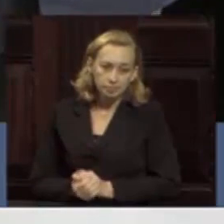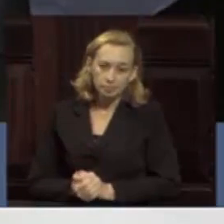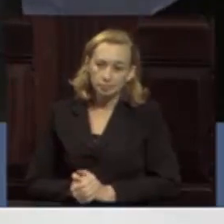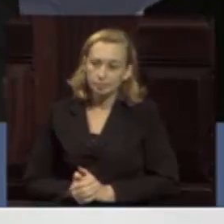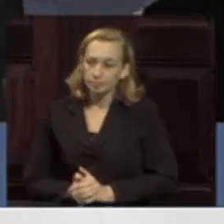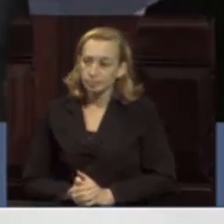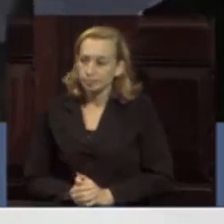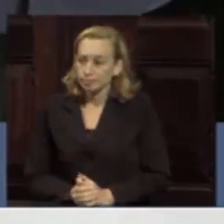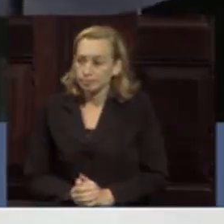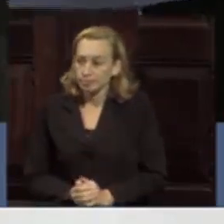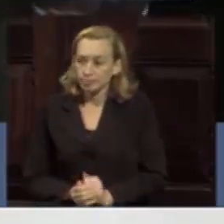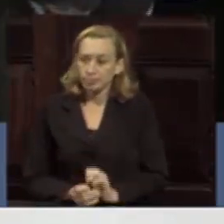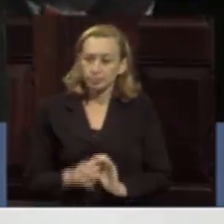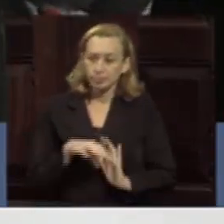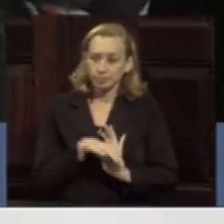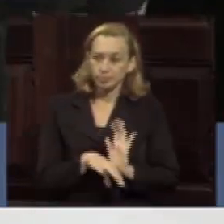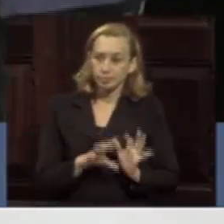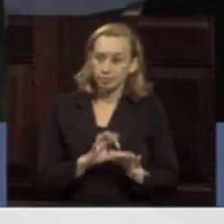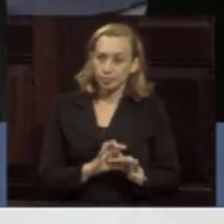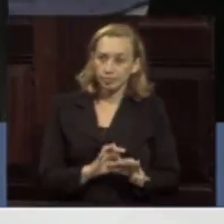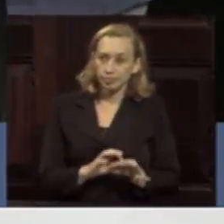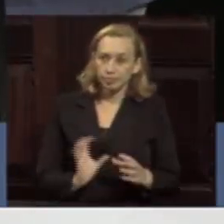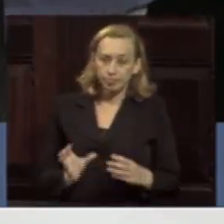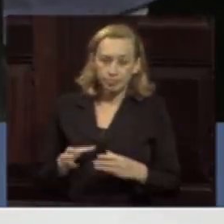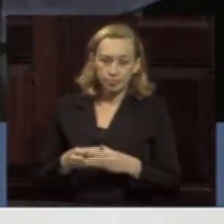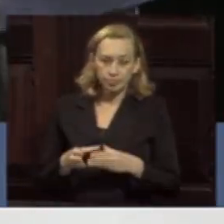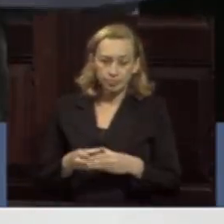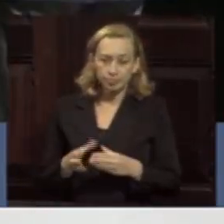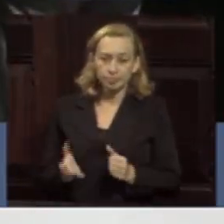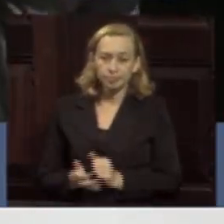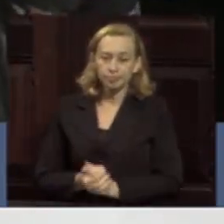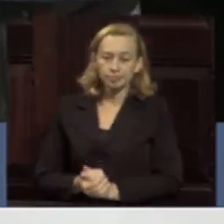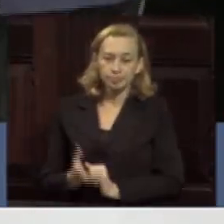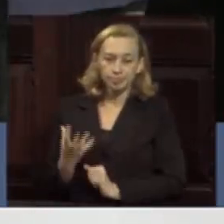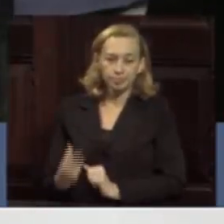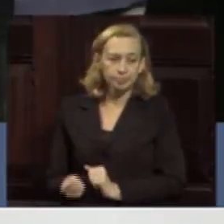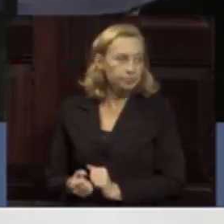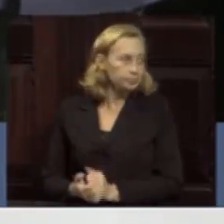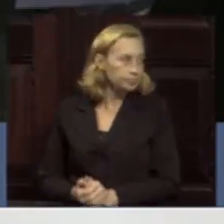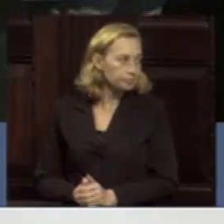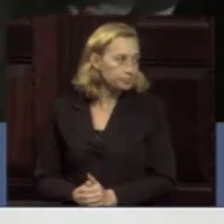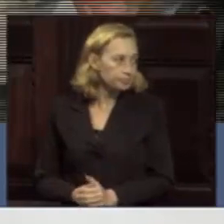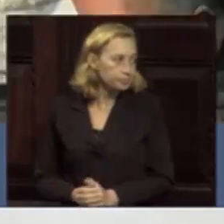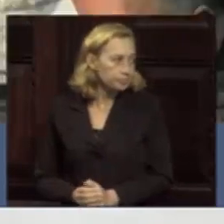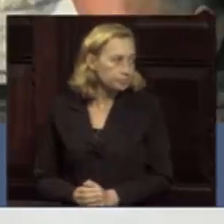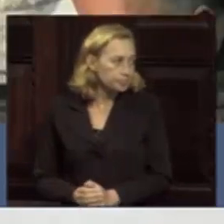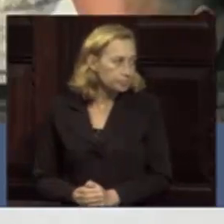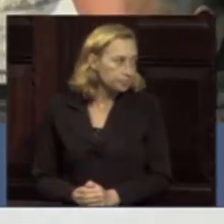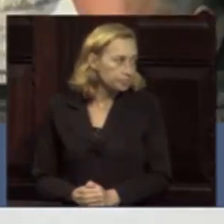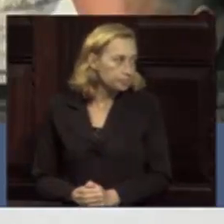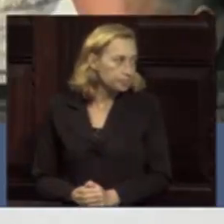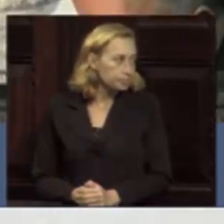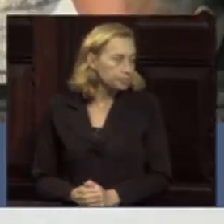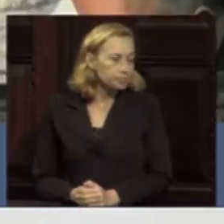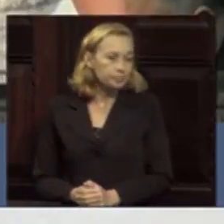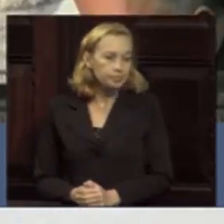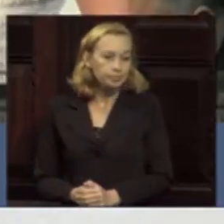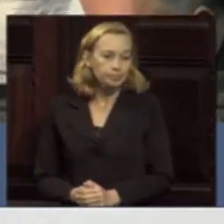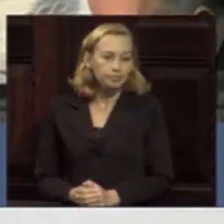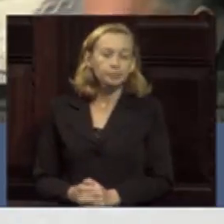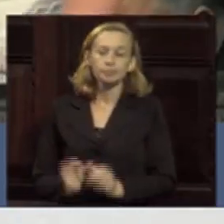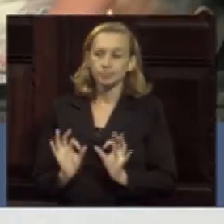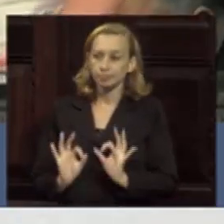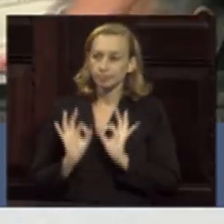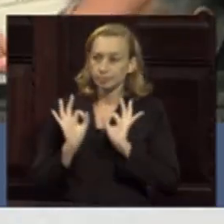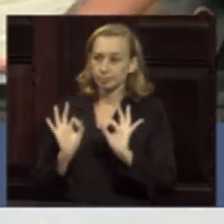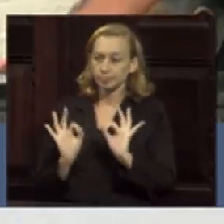incluindo a emenda modificativa pela Comissão da Criança. Incluindo uma subemenda da Comissão da